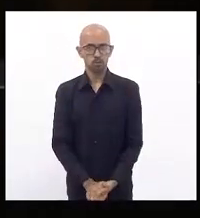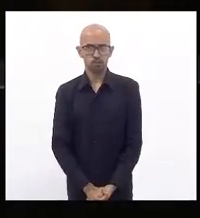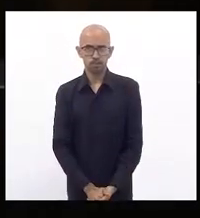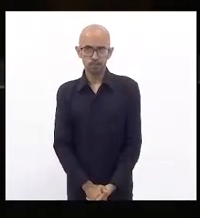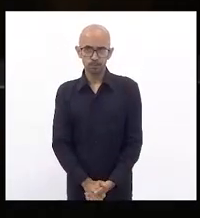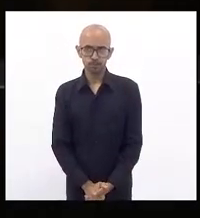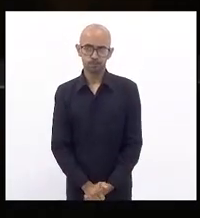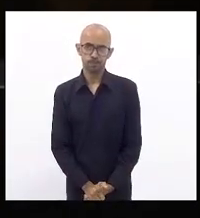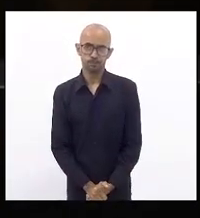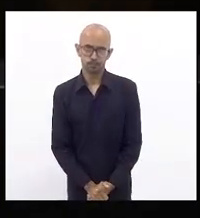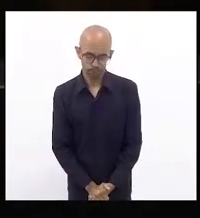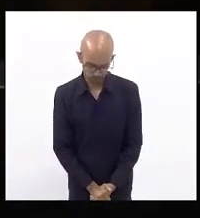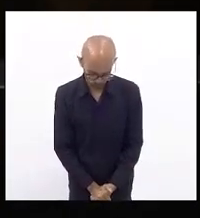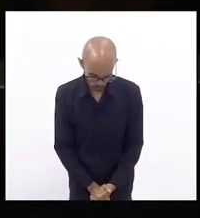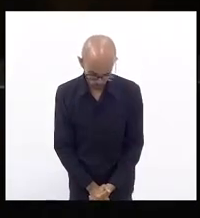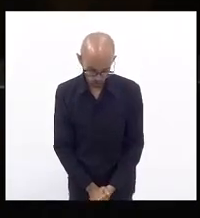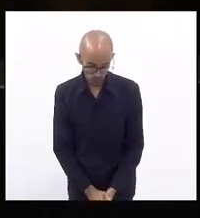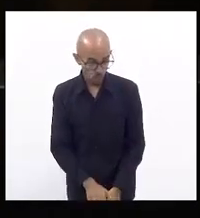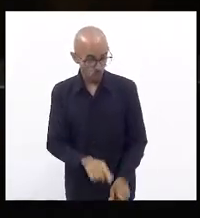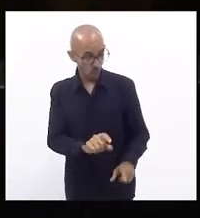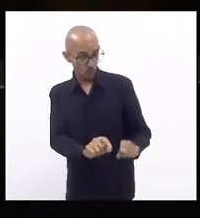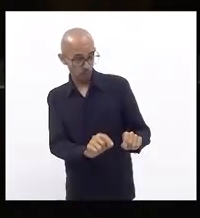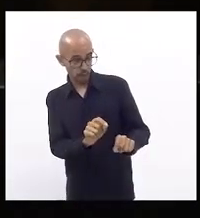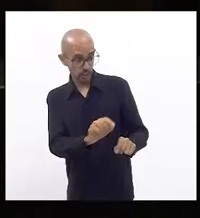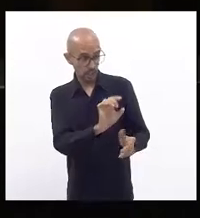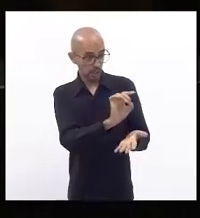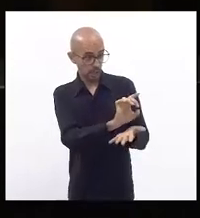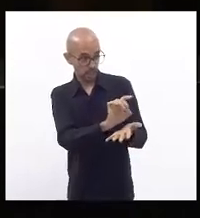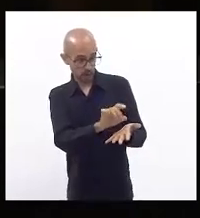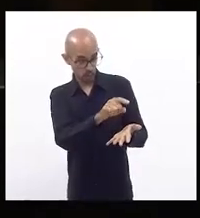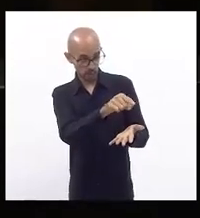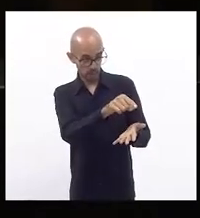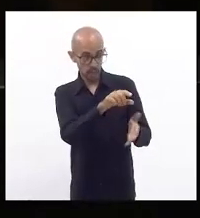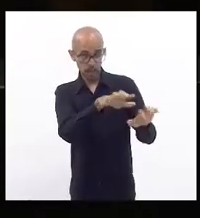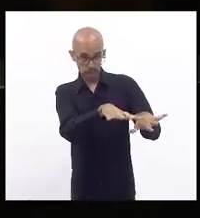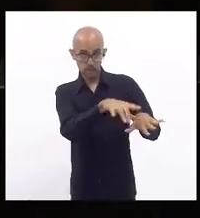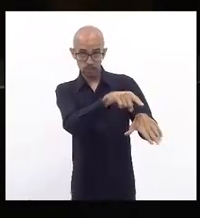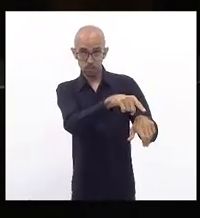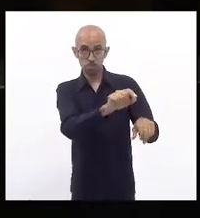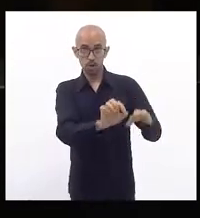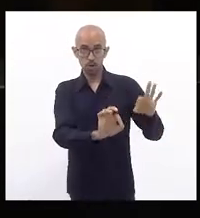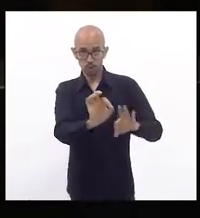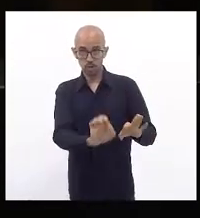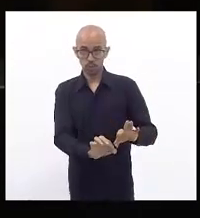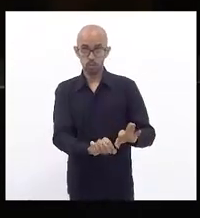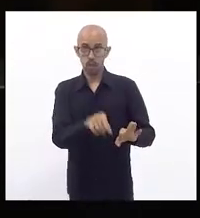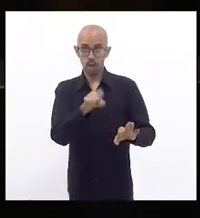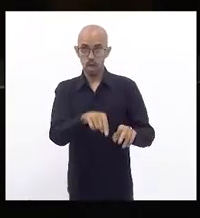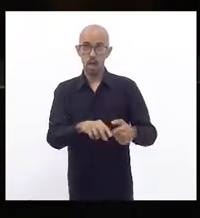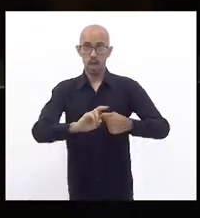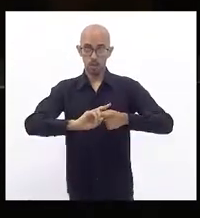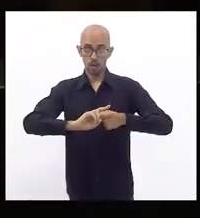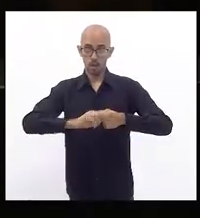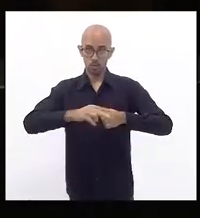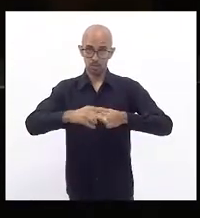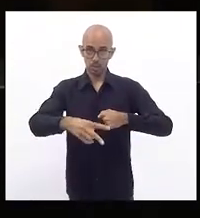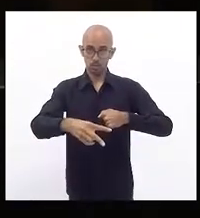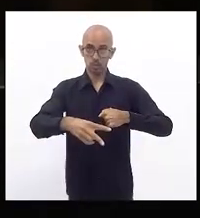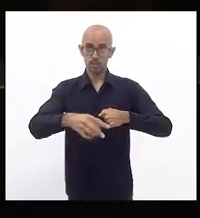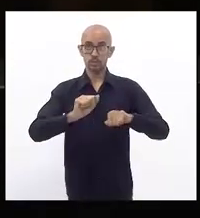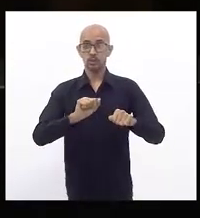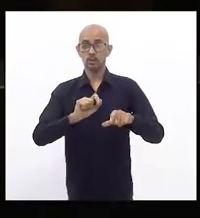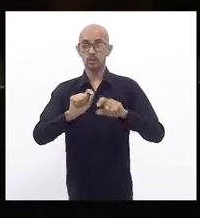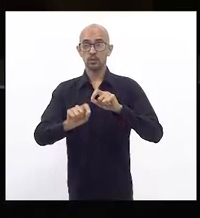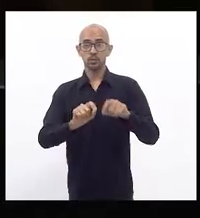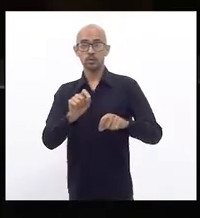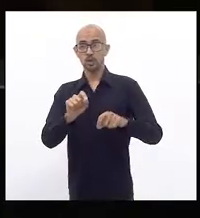Valorizado. O que vocês... Este projeto, no fundo, ele é o resultado da